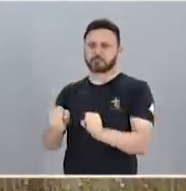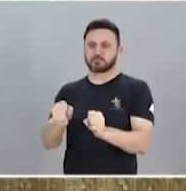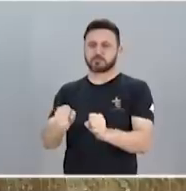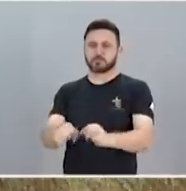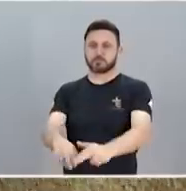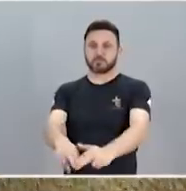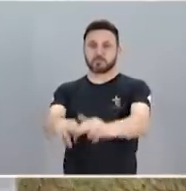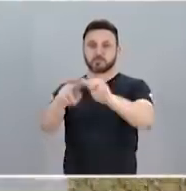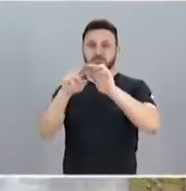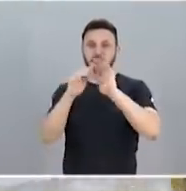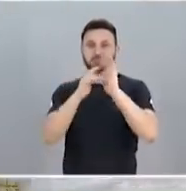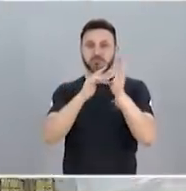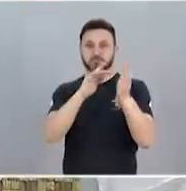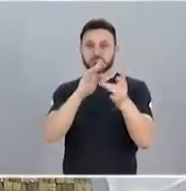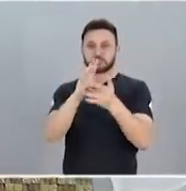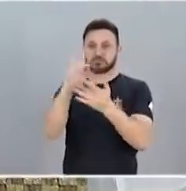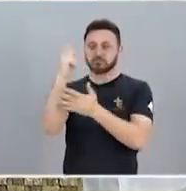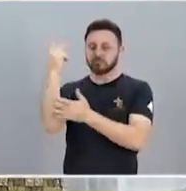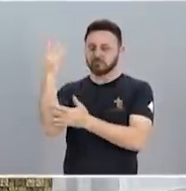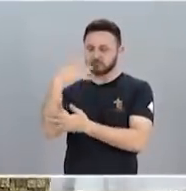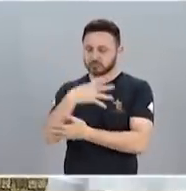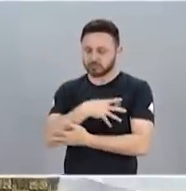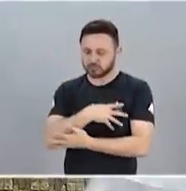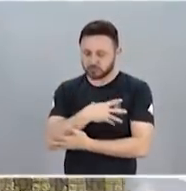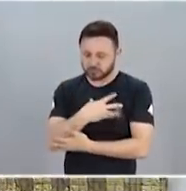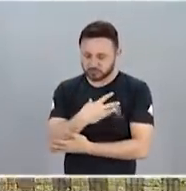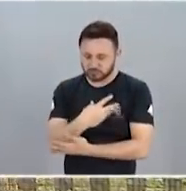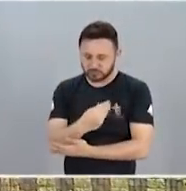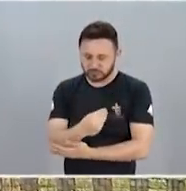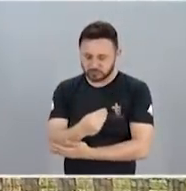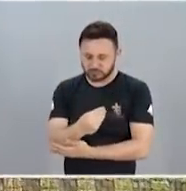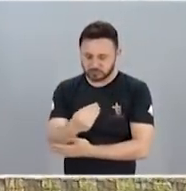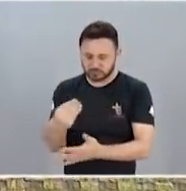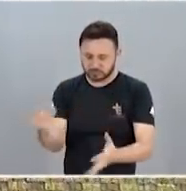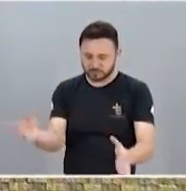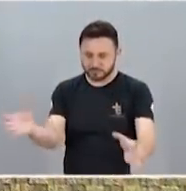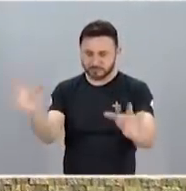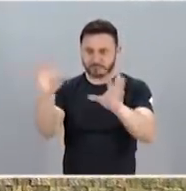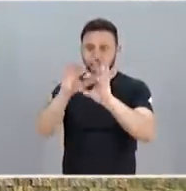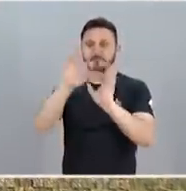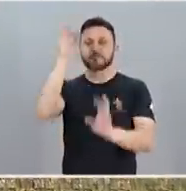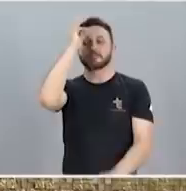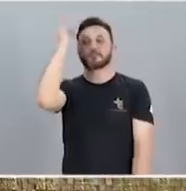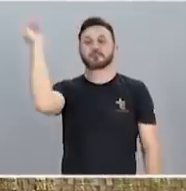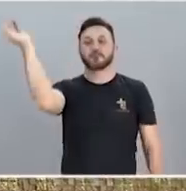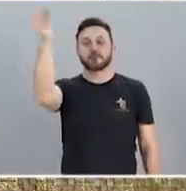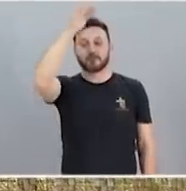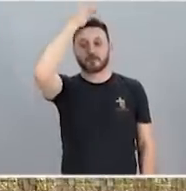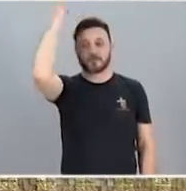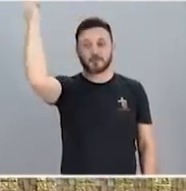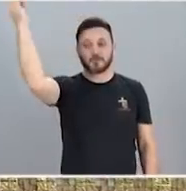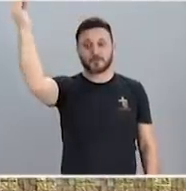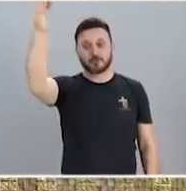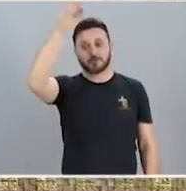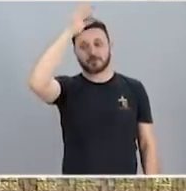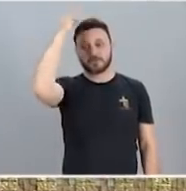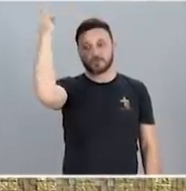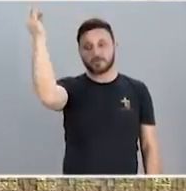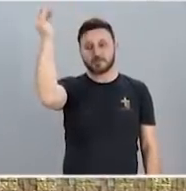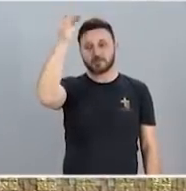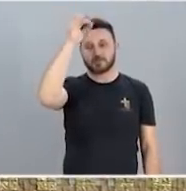Por nosso Senhor Jesus Cristo, vosso Filho, na unidade do